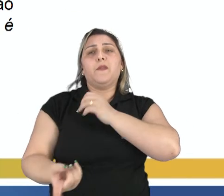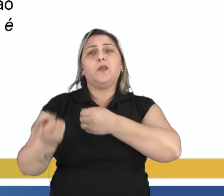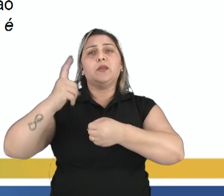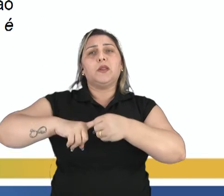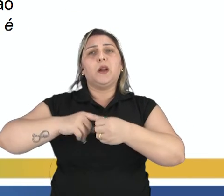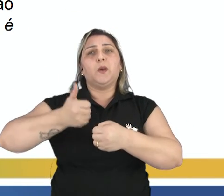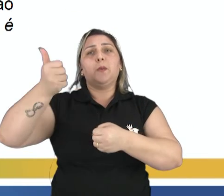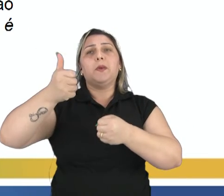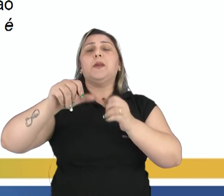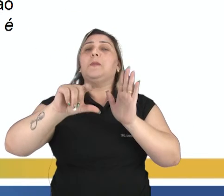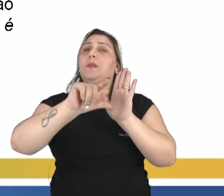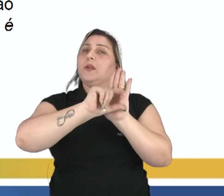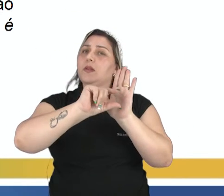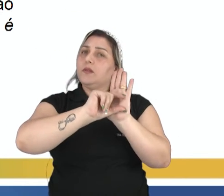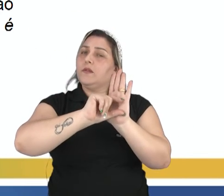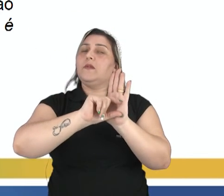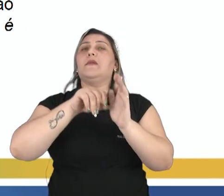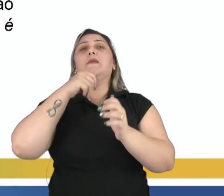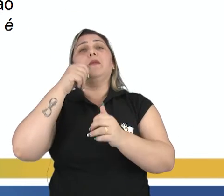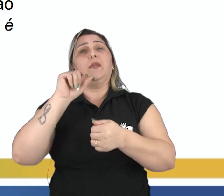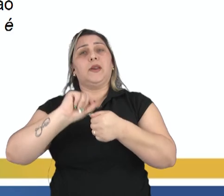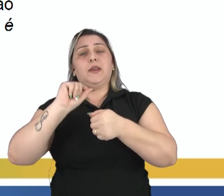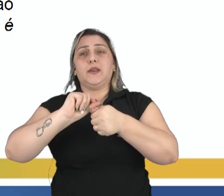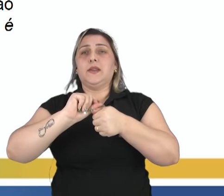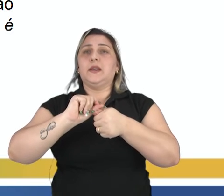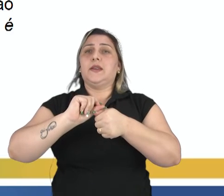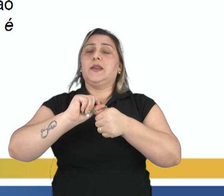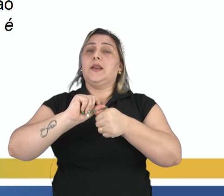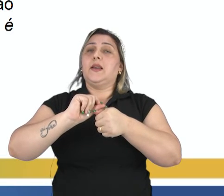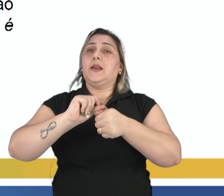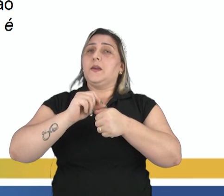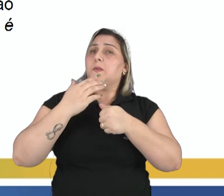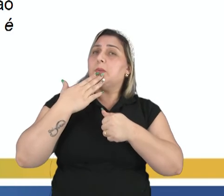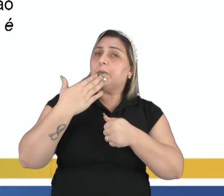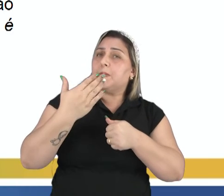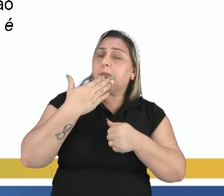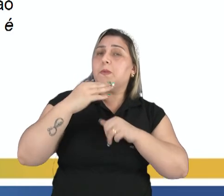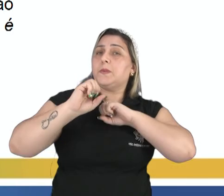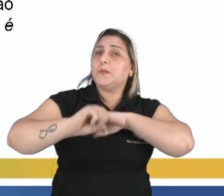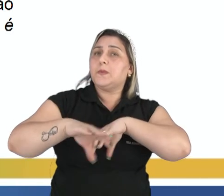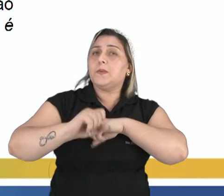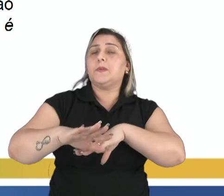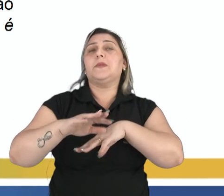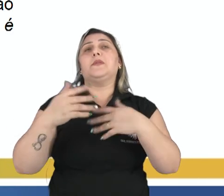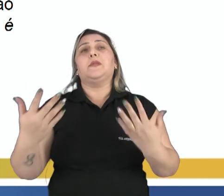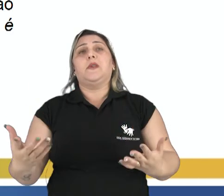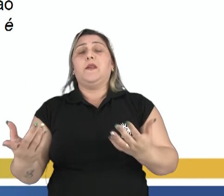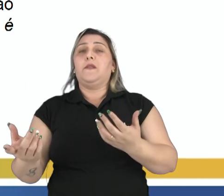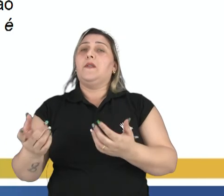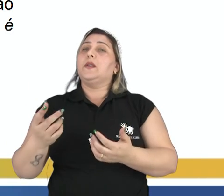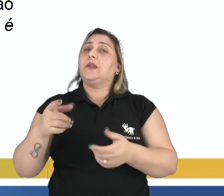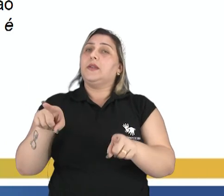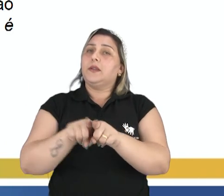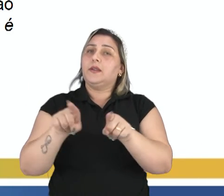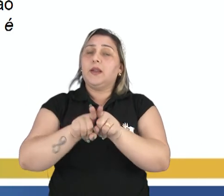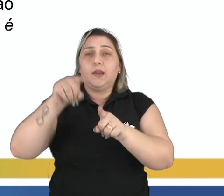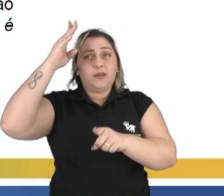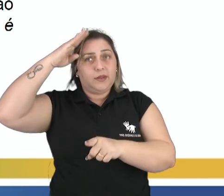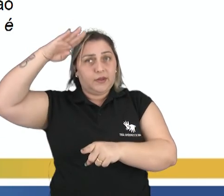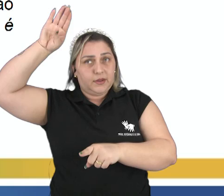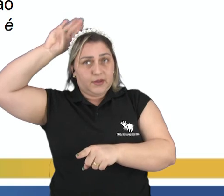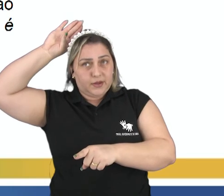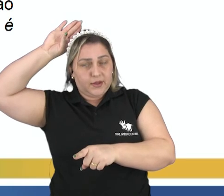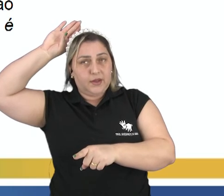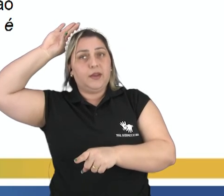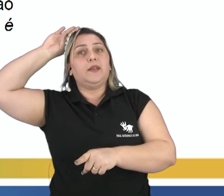parágrafo, que a solução melhor é o quê? Fazer campanhas educativas, tá? E então ele vem aí reforçando a tese dele, tá,